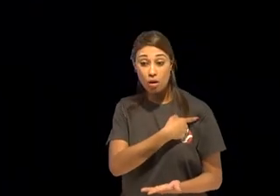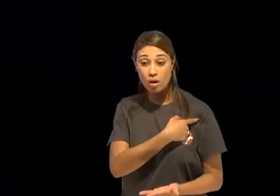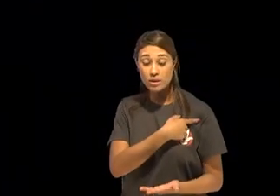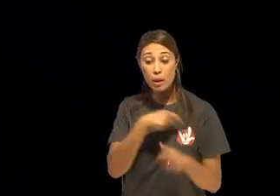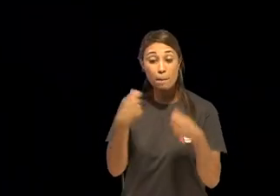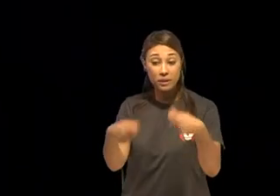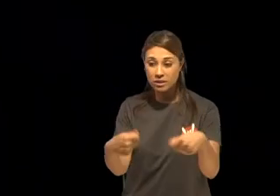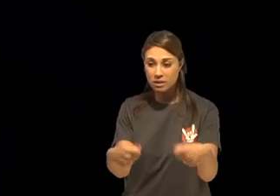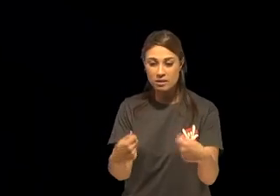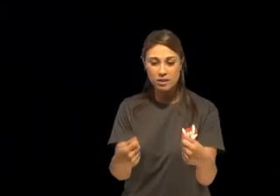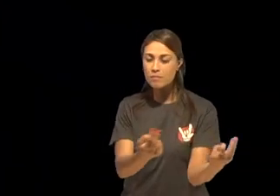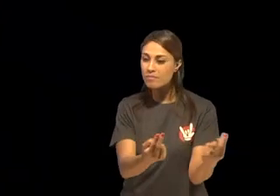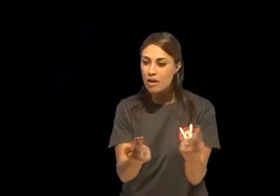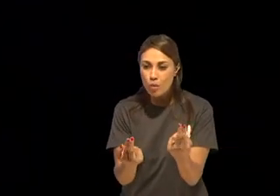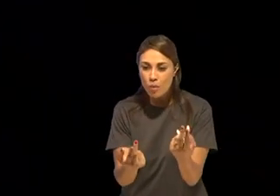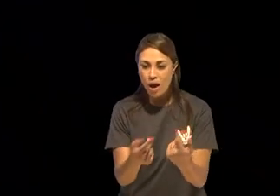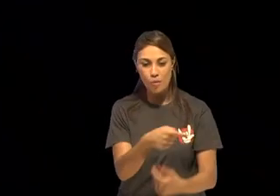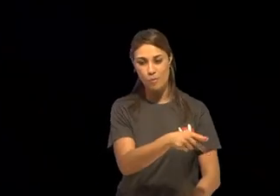nos jovens,